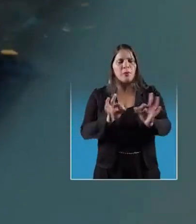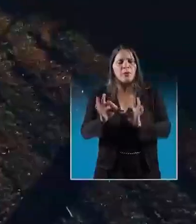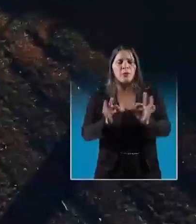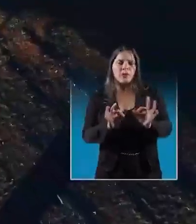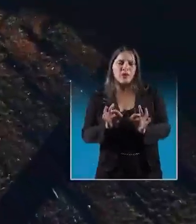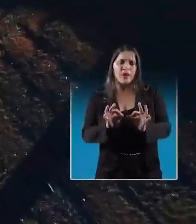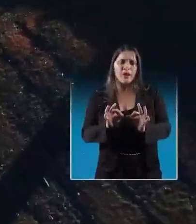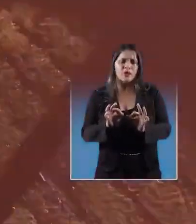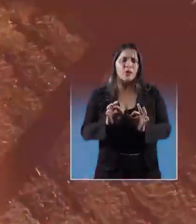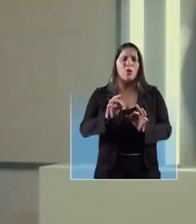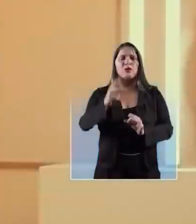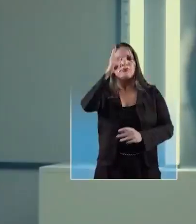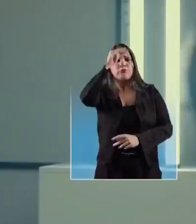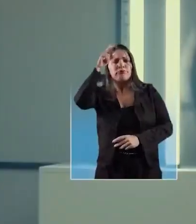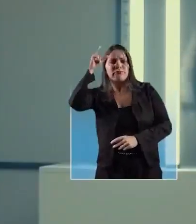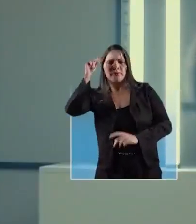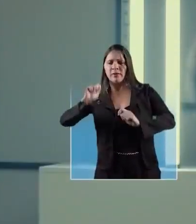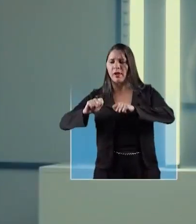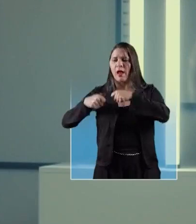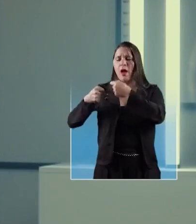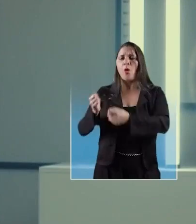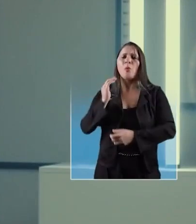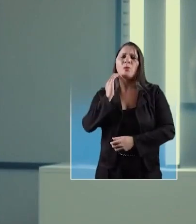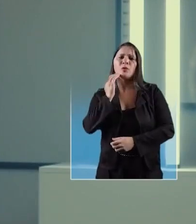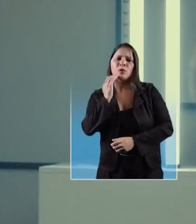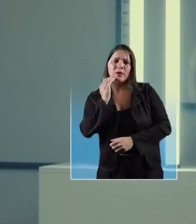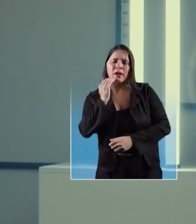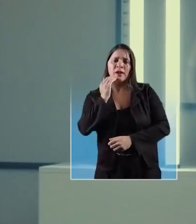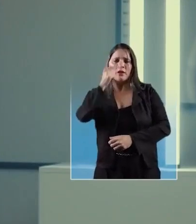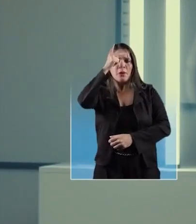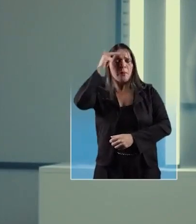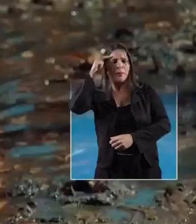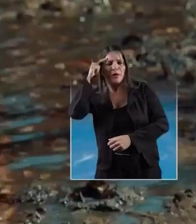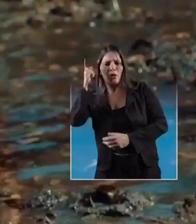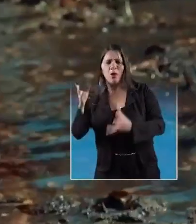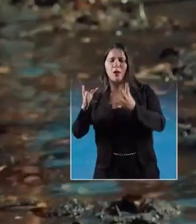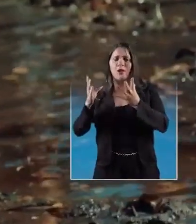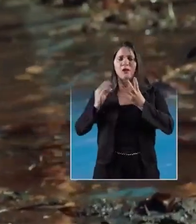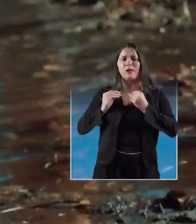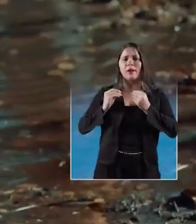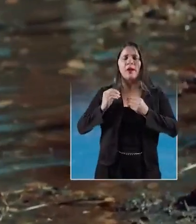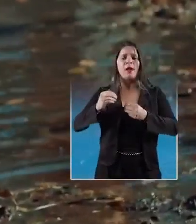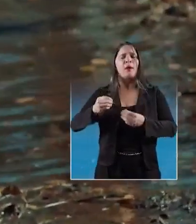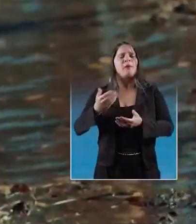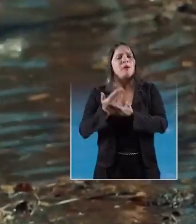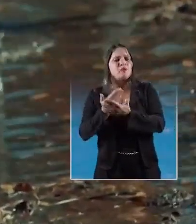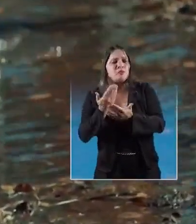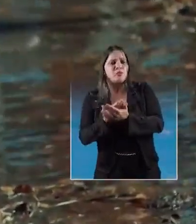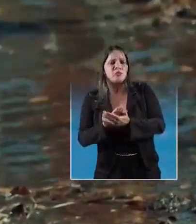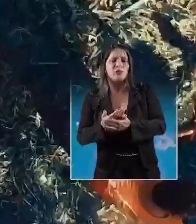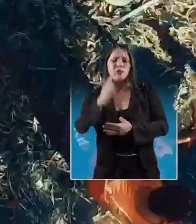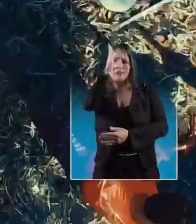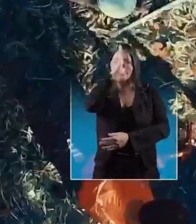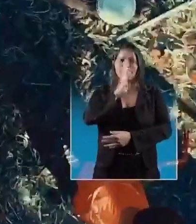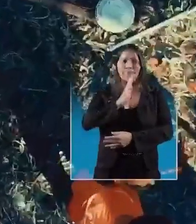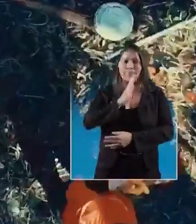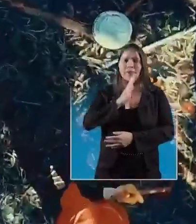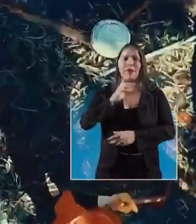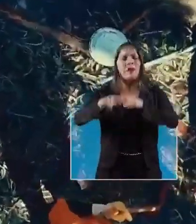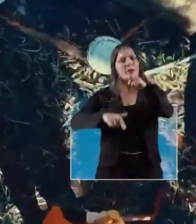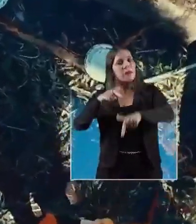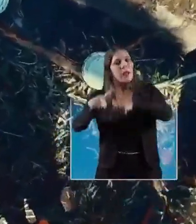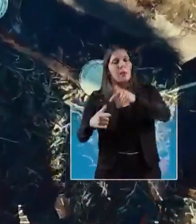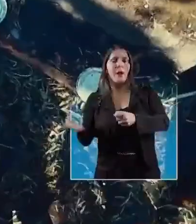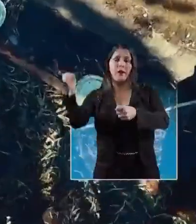O Projeto Fênix é um projeto da prefeitura que dá oportunidade para as pessoas. A pessoa recebe uma bolsa para estudar e também